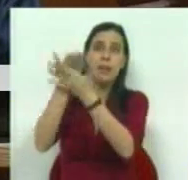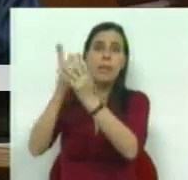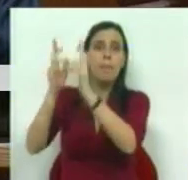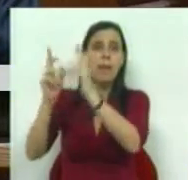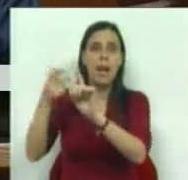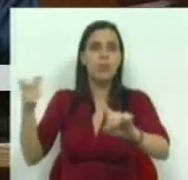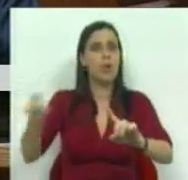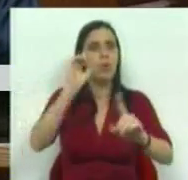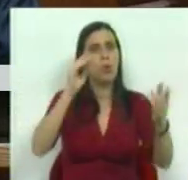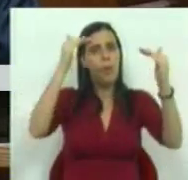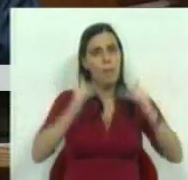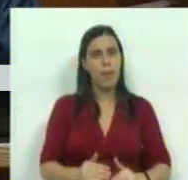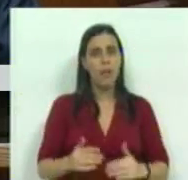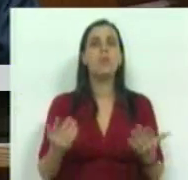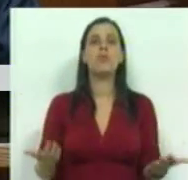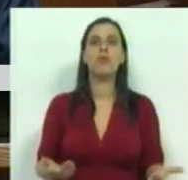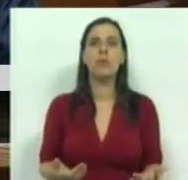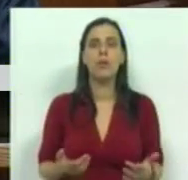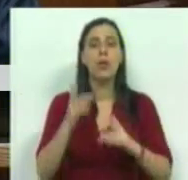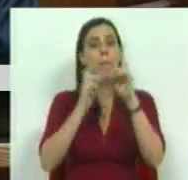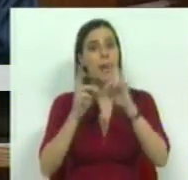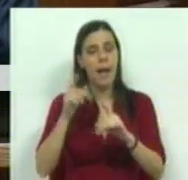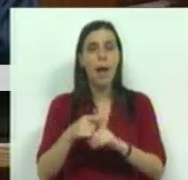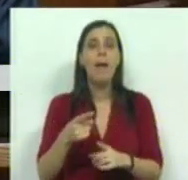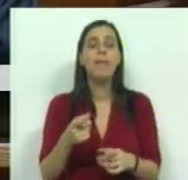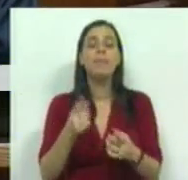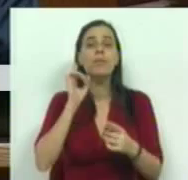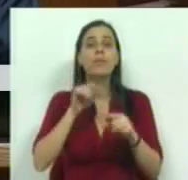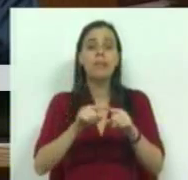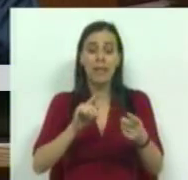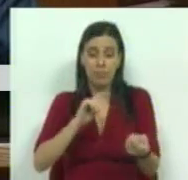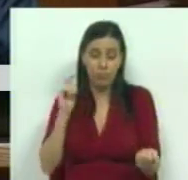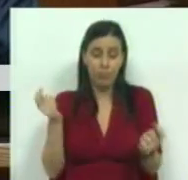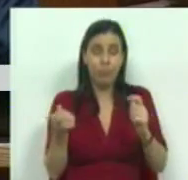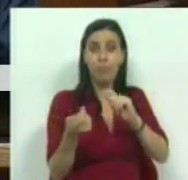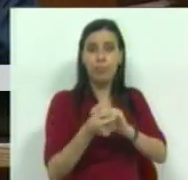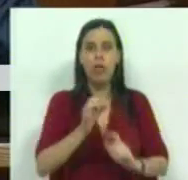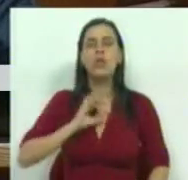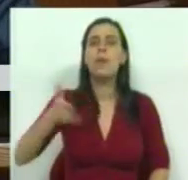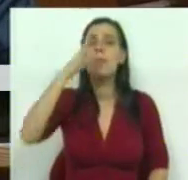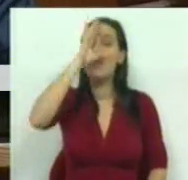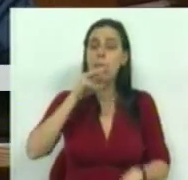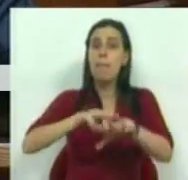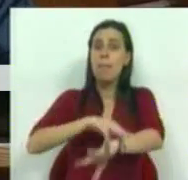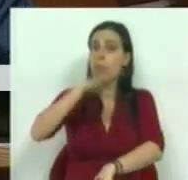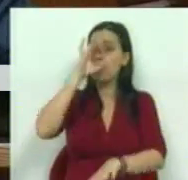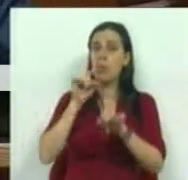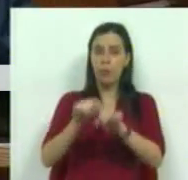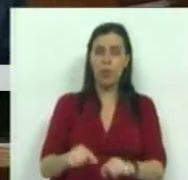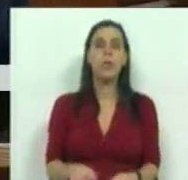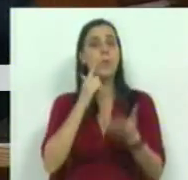mercados e não menos dependentes dos mercados? A pedra de toque desta transformação, Sr. Primeiro-Ministro, Srs. membros do